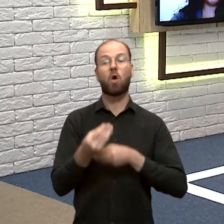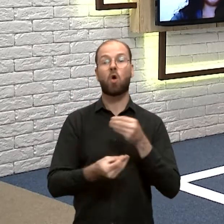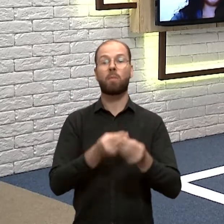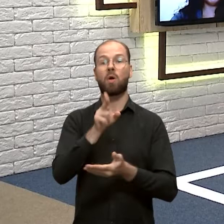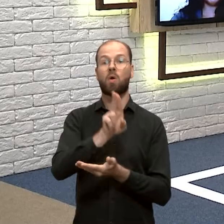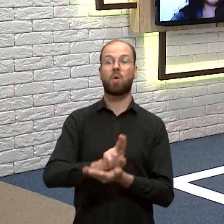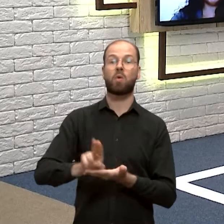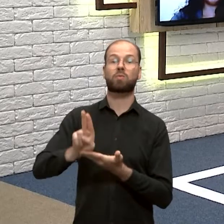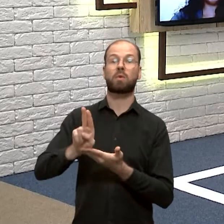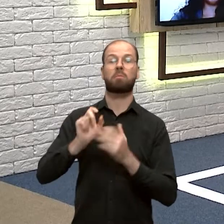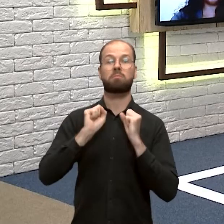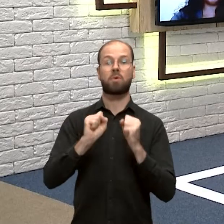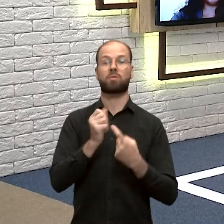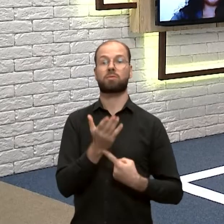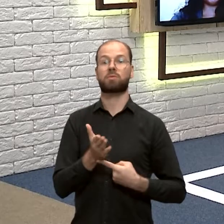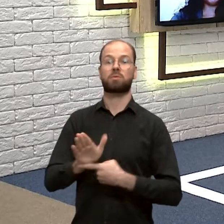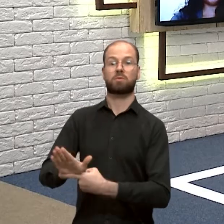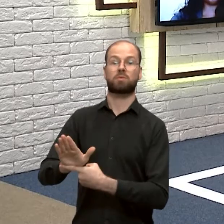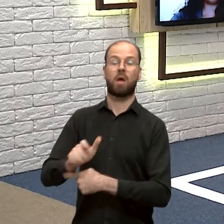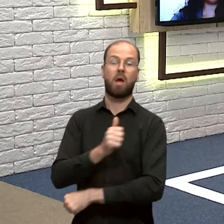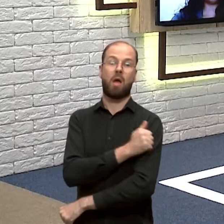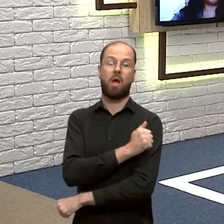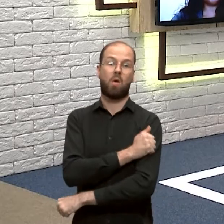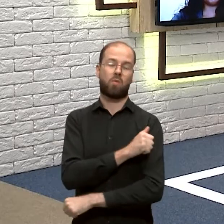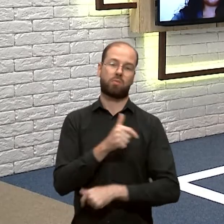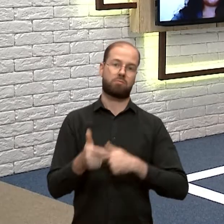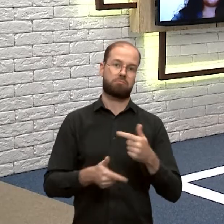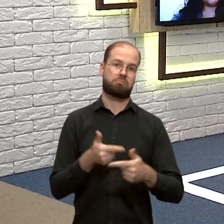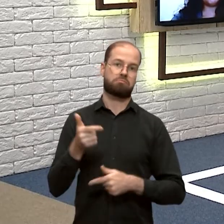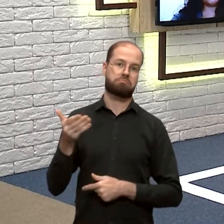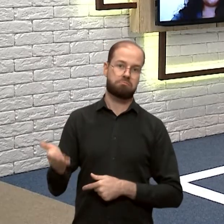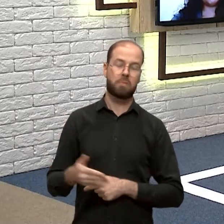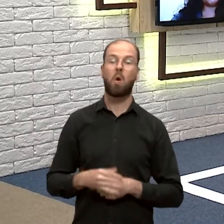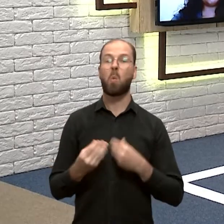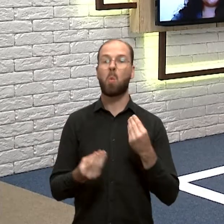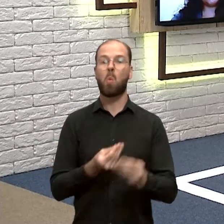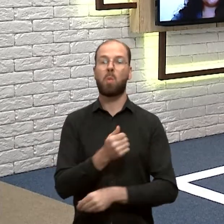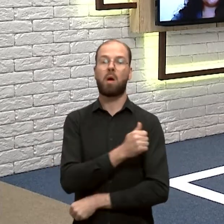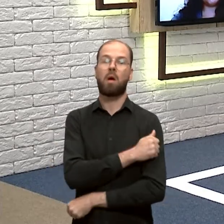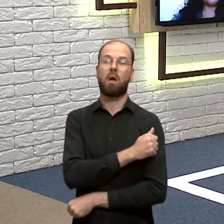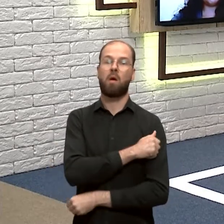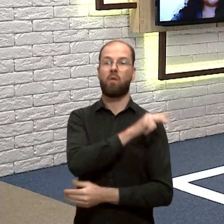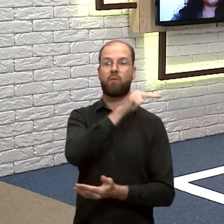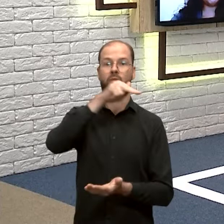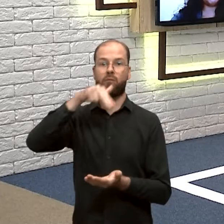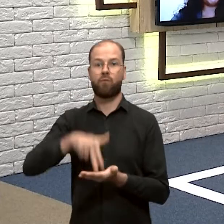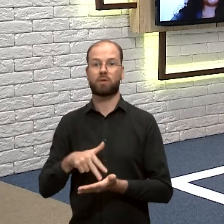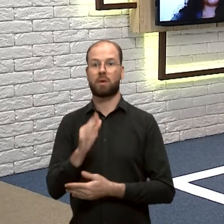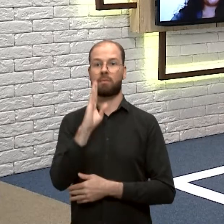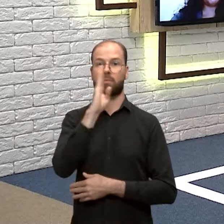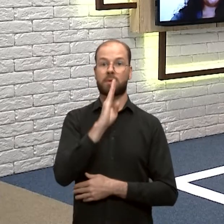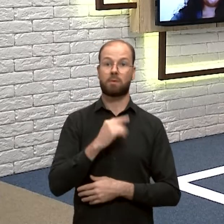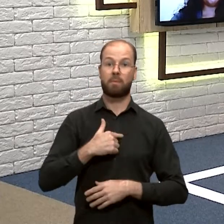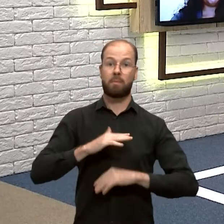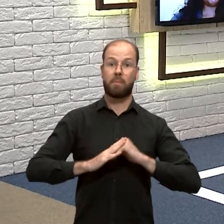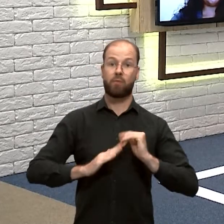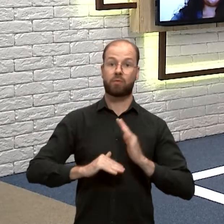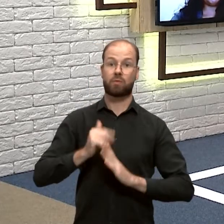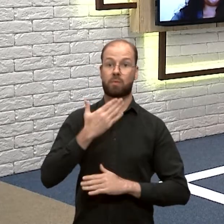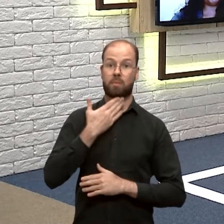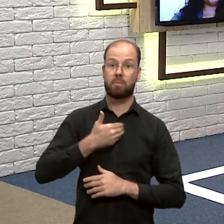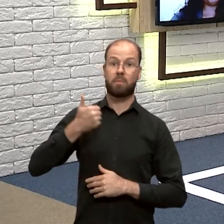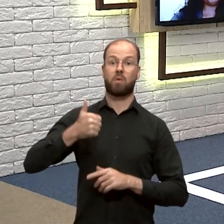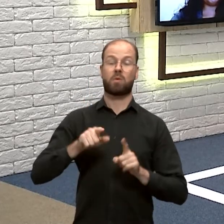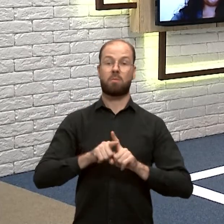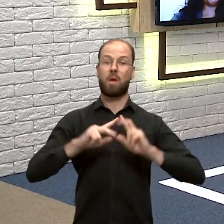universidade pode auxiliar o estudante a fazer isso, como que o estudante pode voltar para o Brasil um profissional melhor, um ser humano também